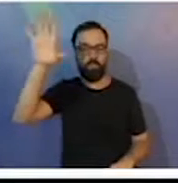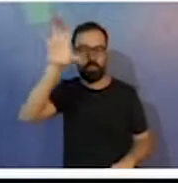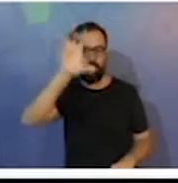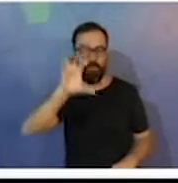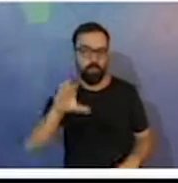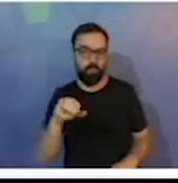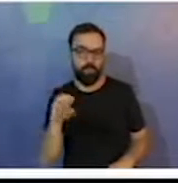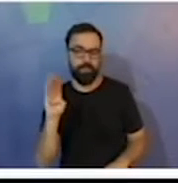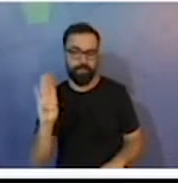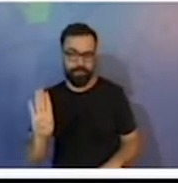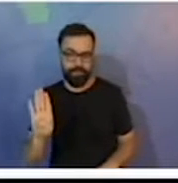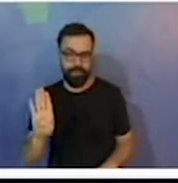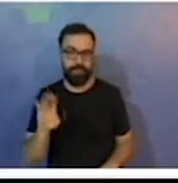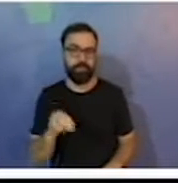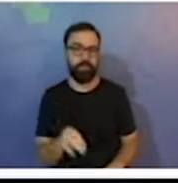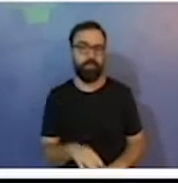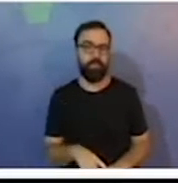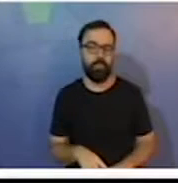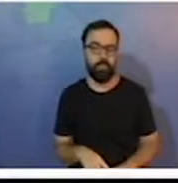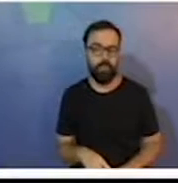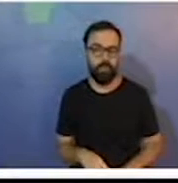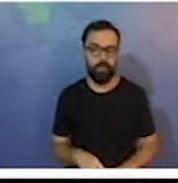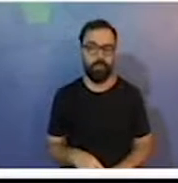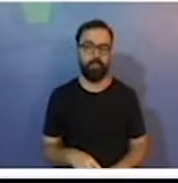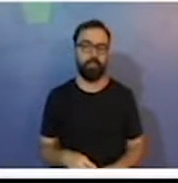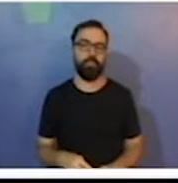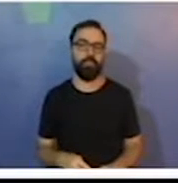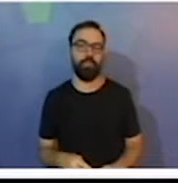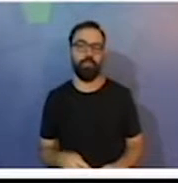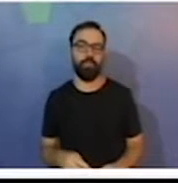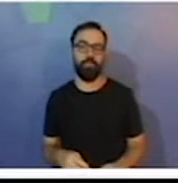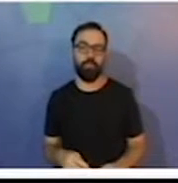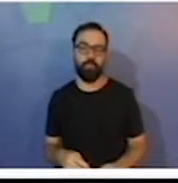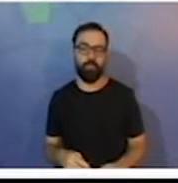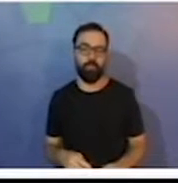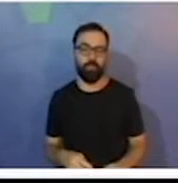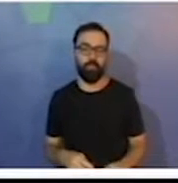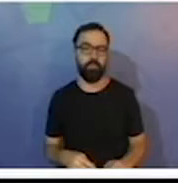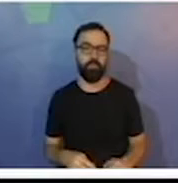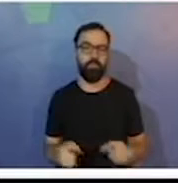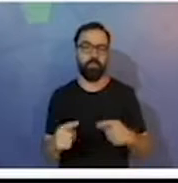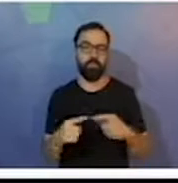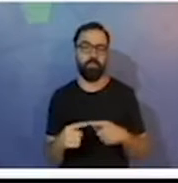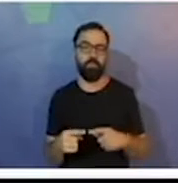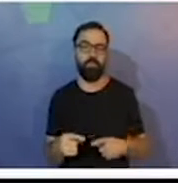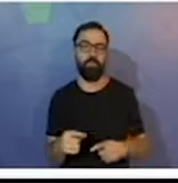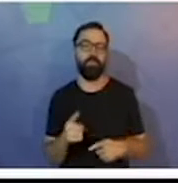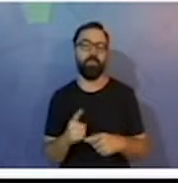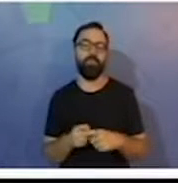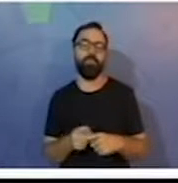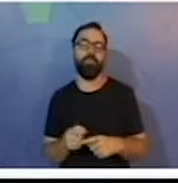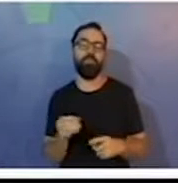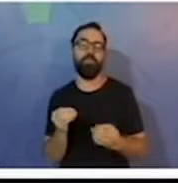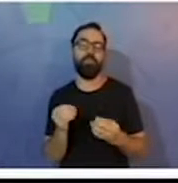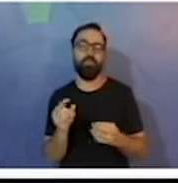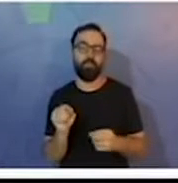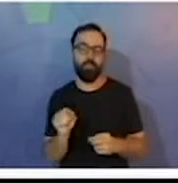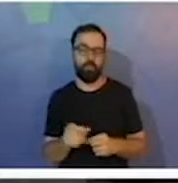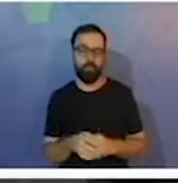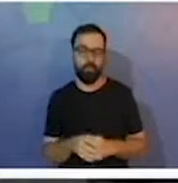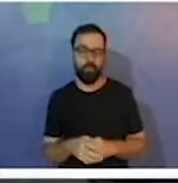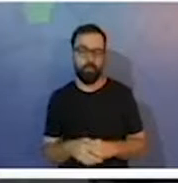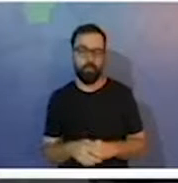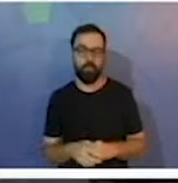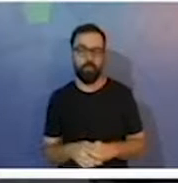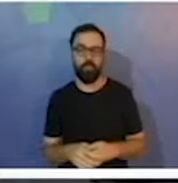B Para que serve cada uma delas a lista dos materiais informa o que será